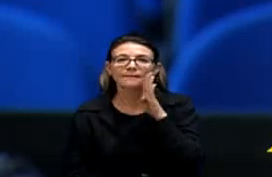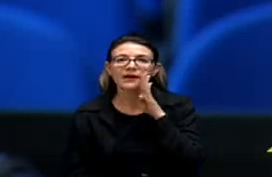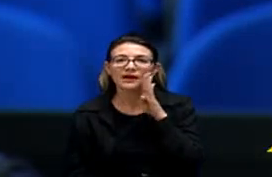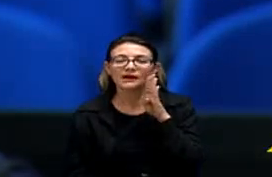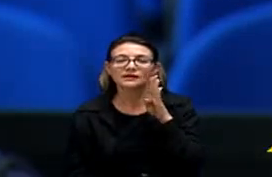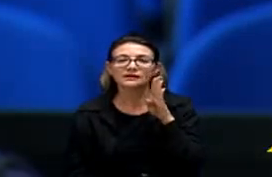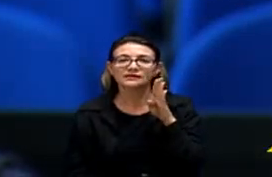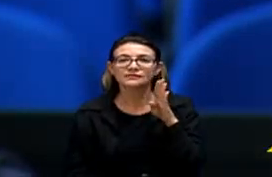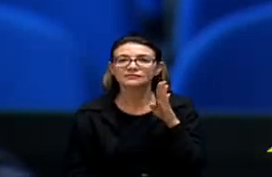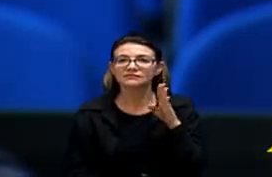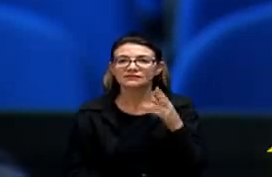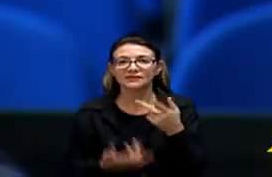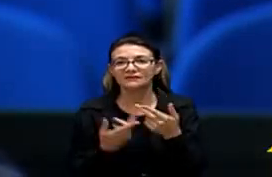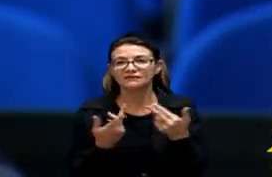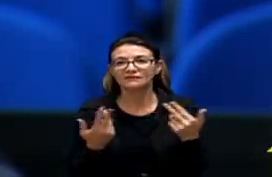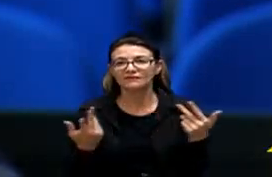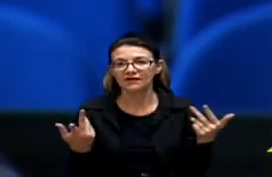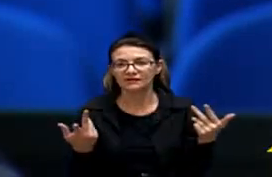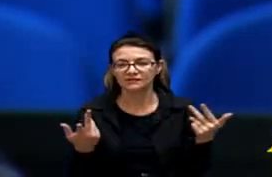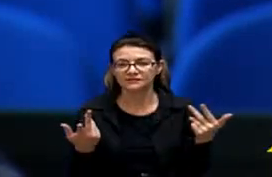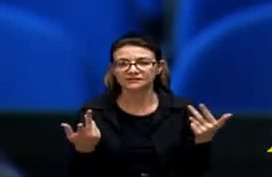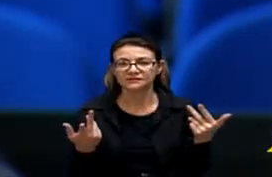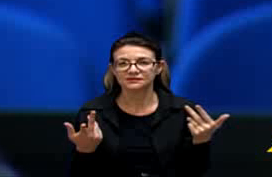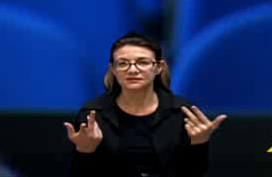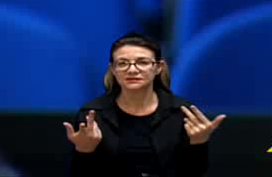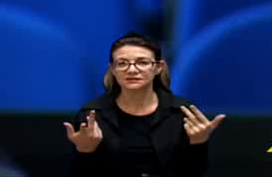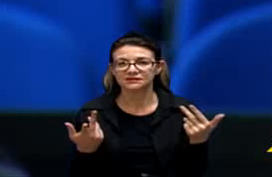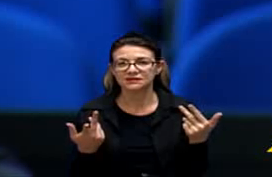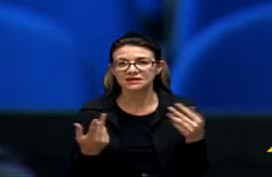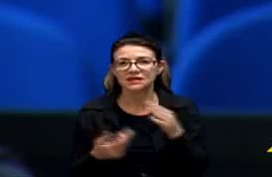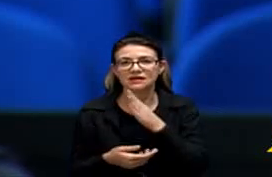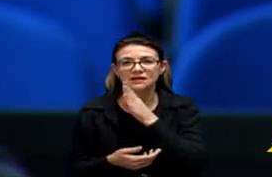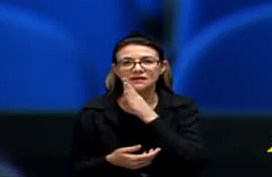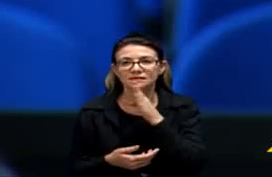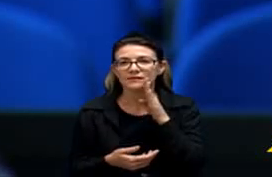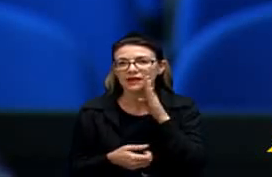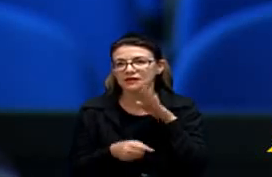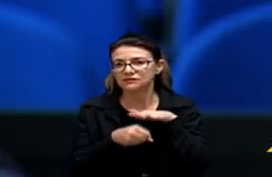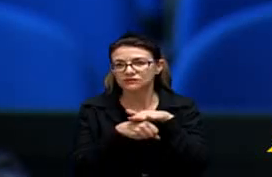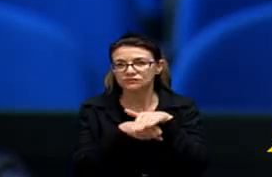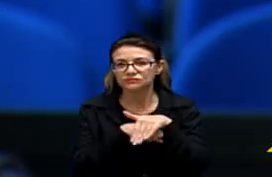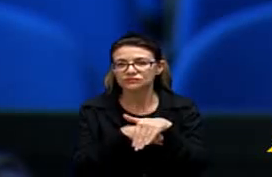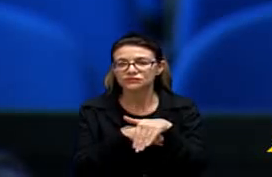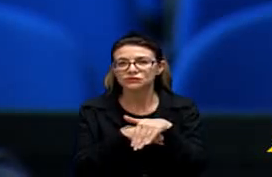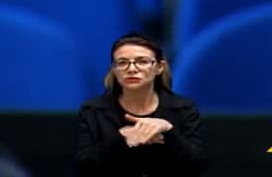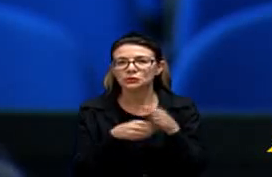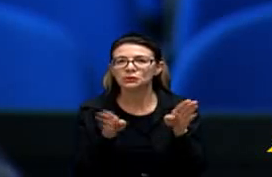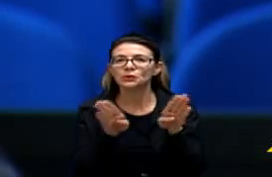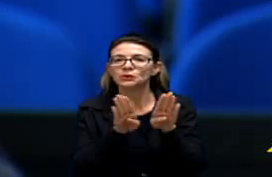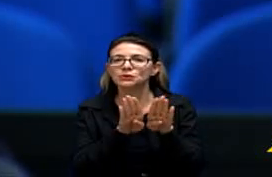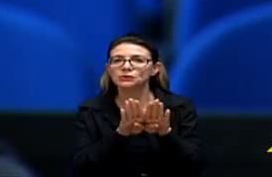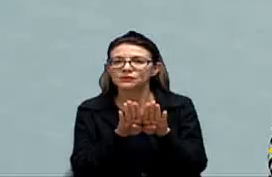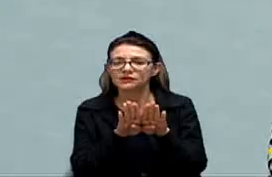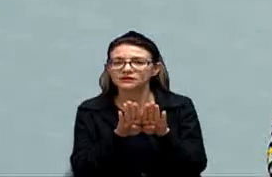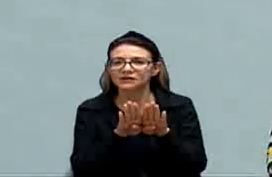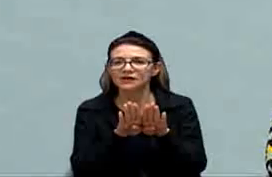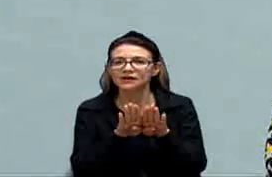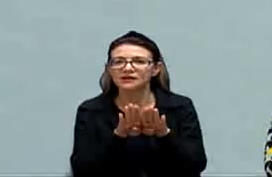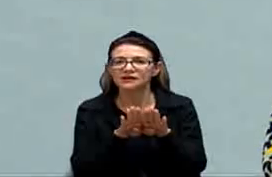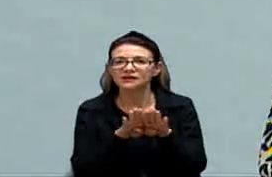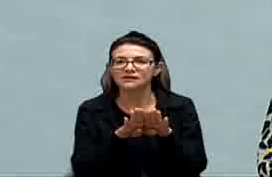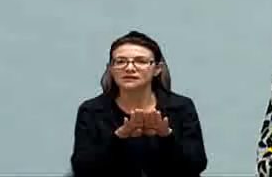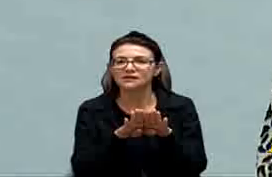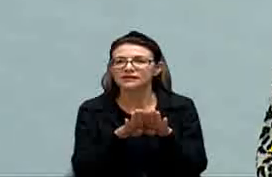pamb abriram vários tipo bares noturnos né só que é fechado tipo uma esses também tem que